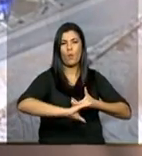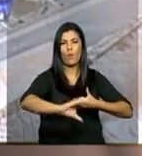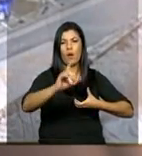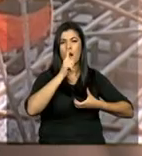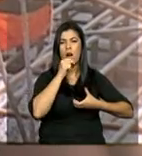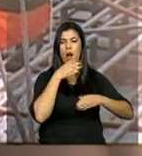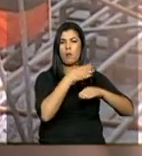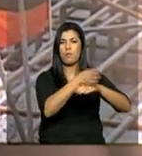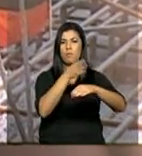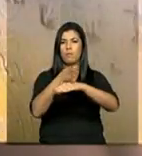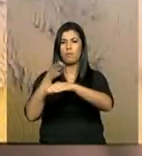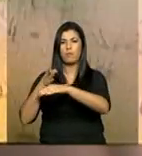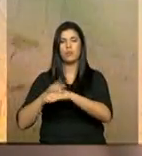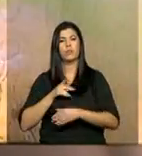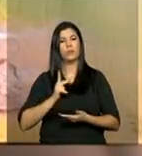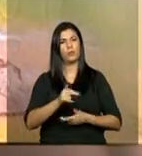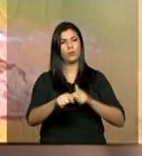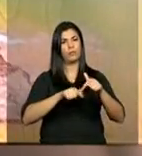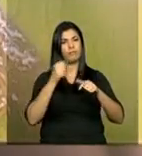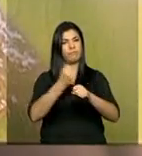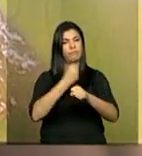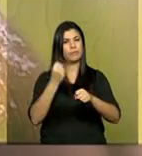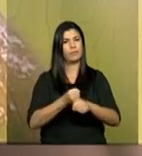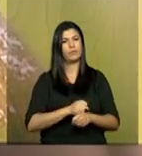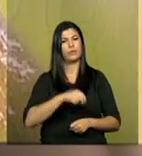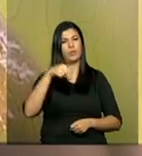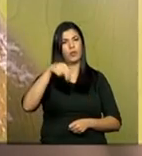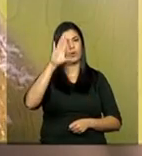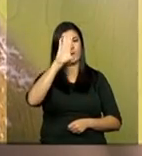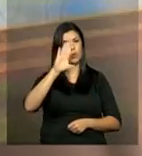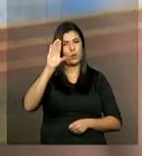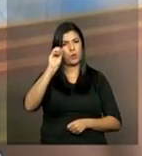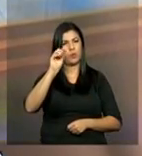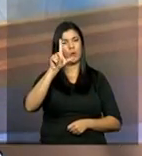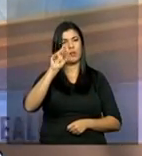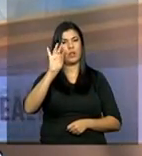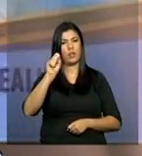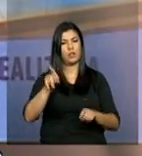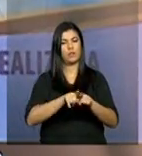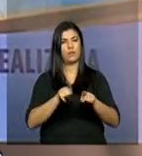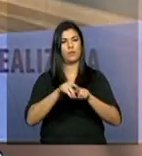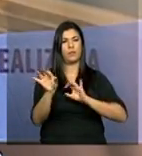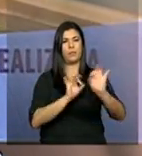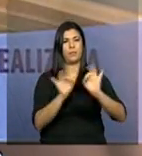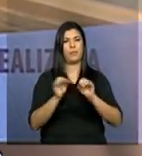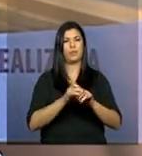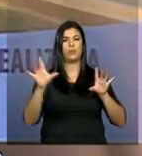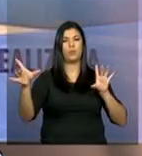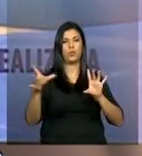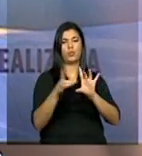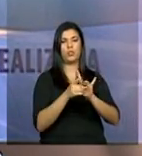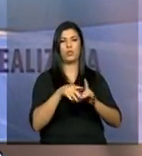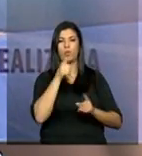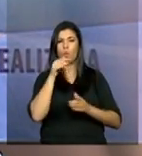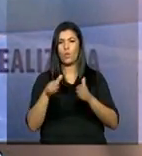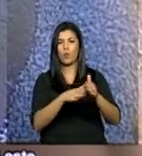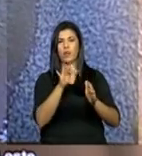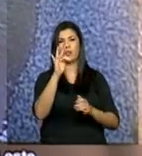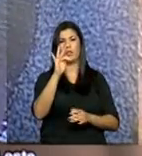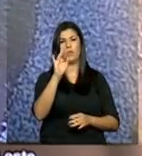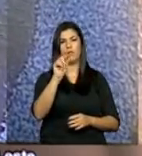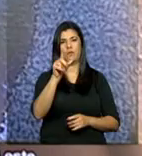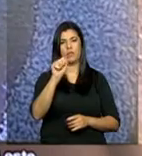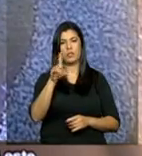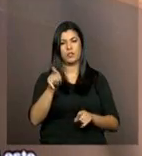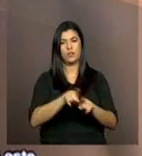Brasil continua com as obras aceleradas nos eixos norte e leste, o projeto de integração do Rio São Francisco.